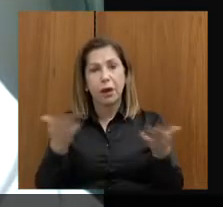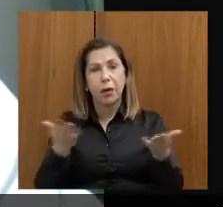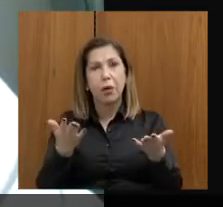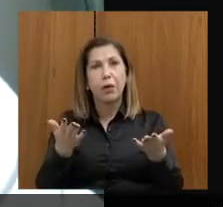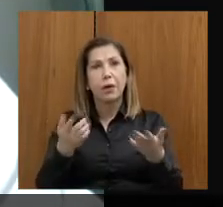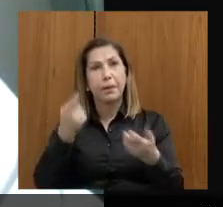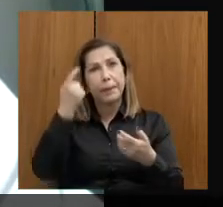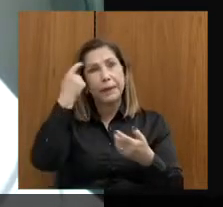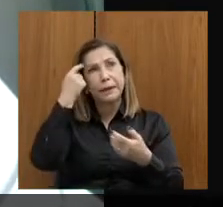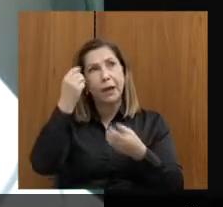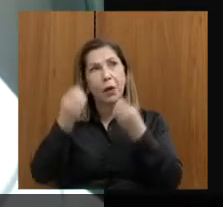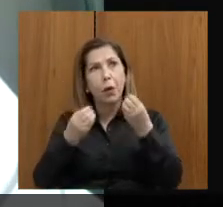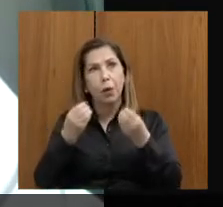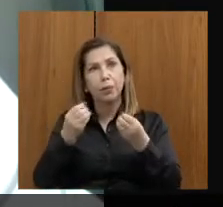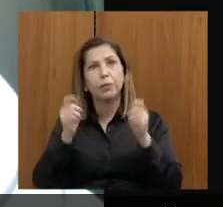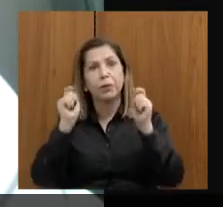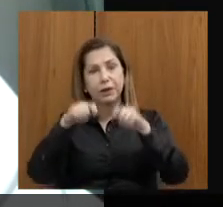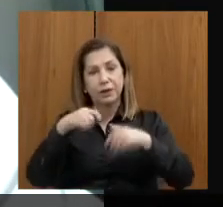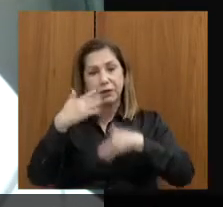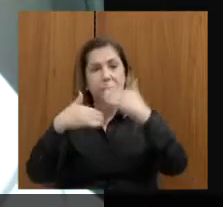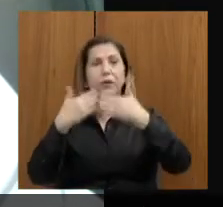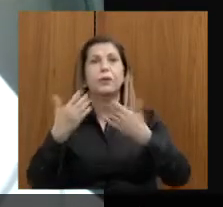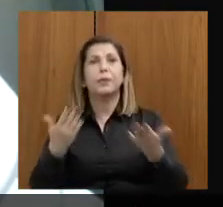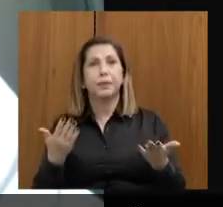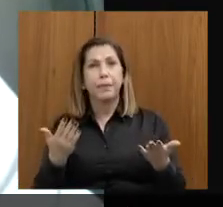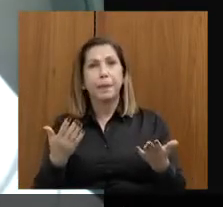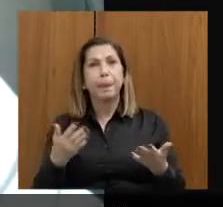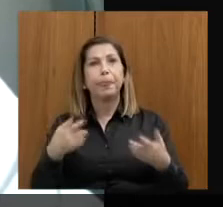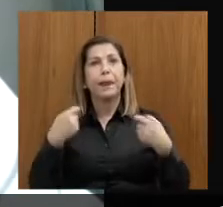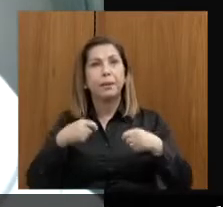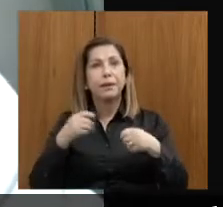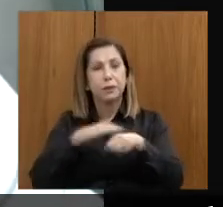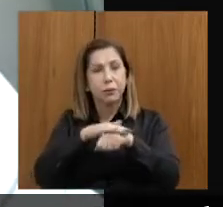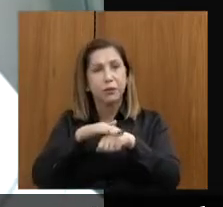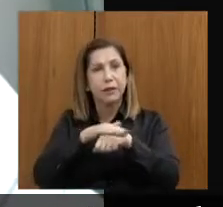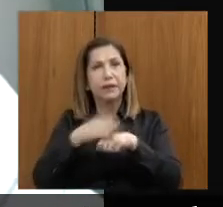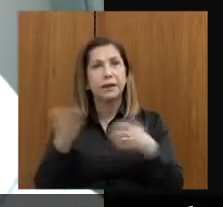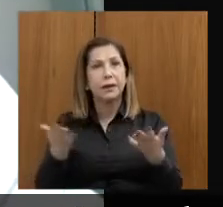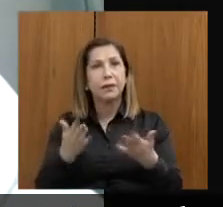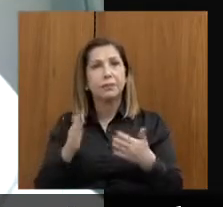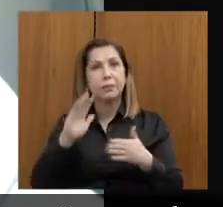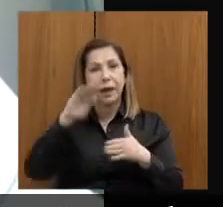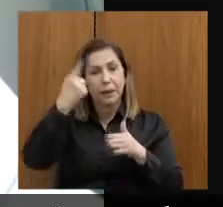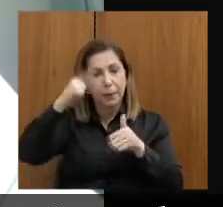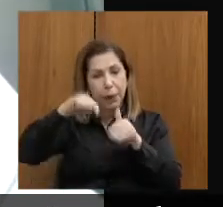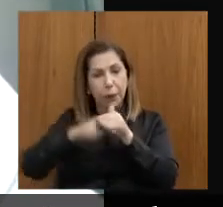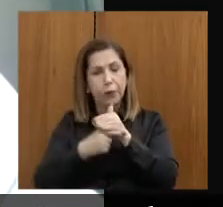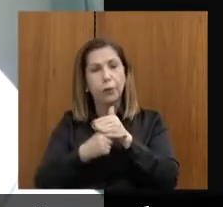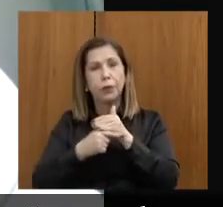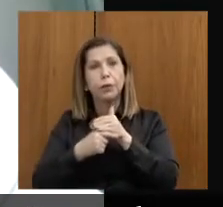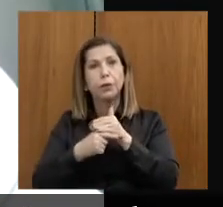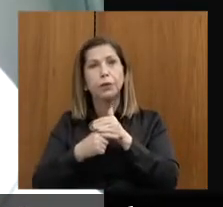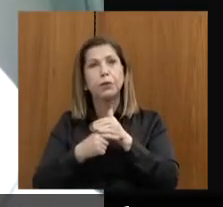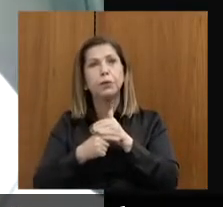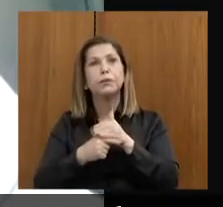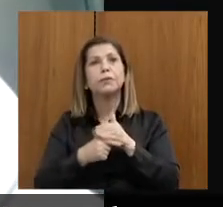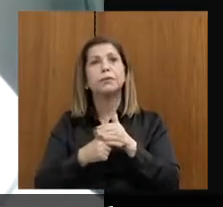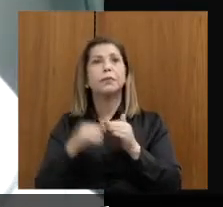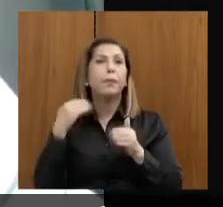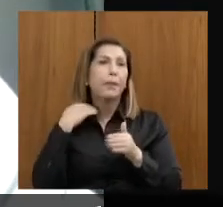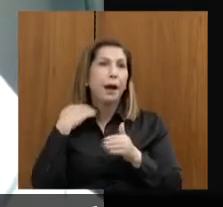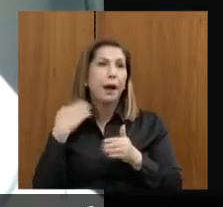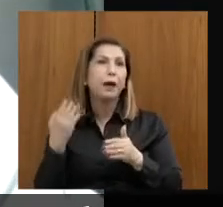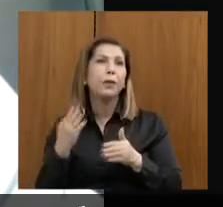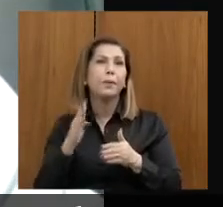partir daí pensam responde acerca do desenvolvimento agentes de cura e depois que mais faculdade tem que tratar dos bancos